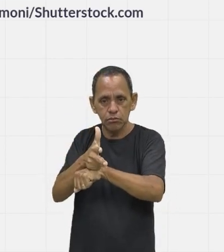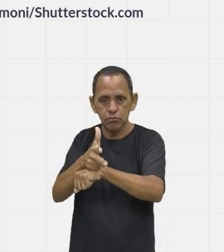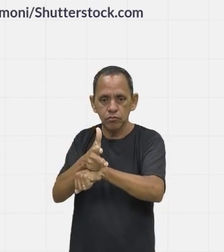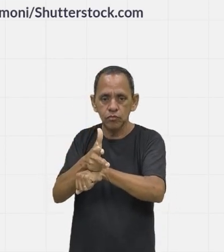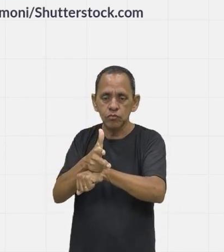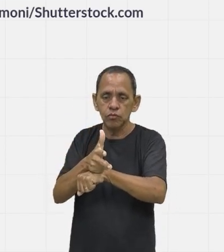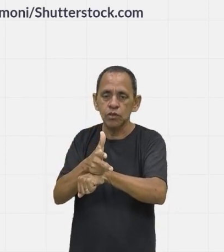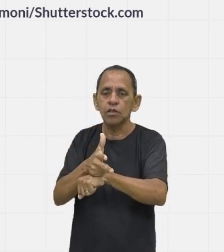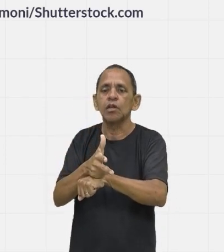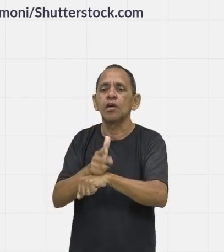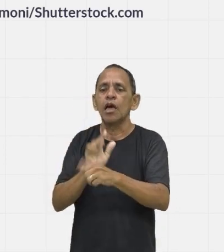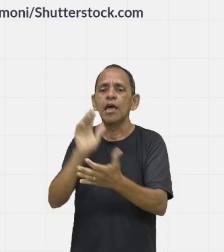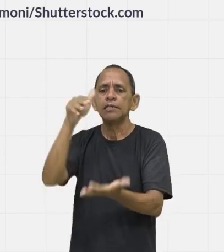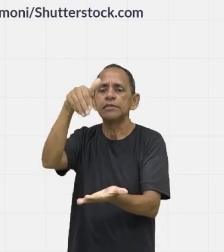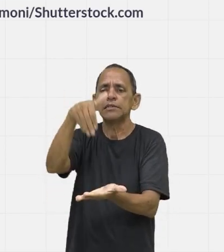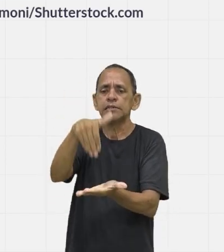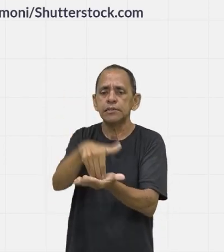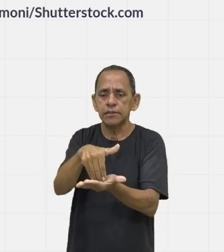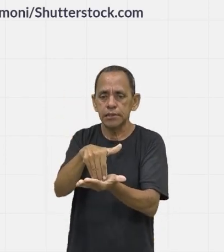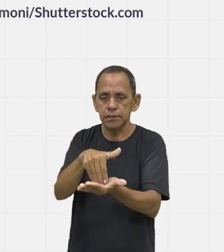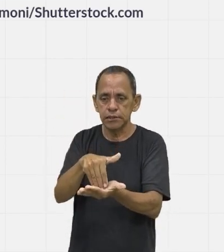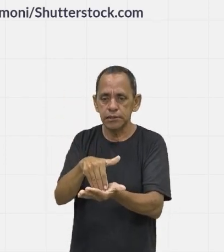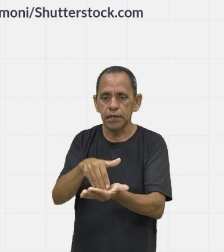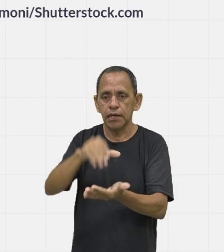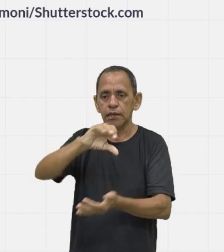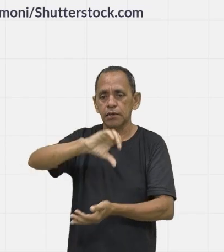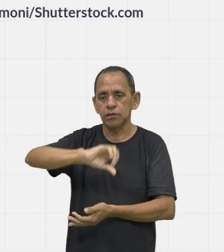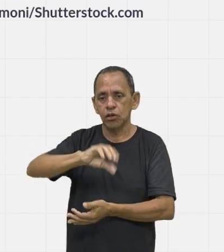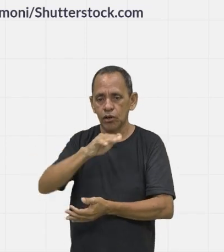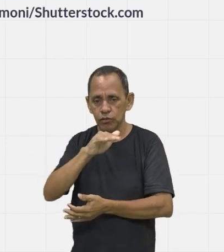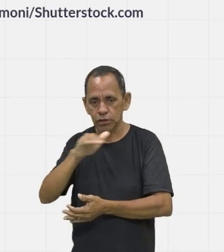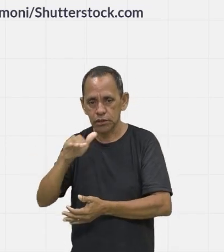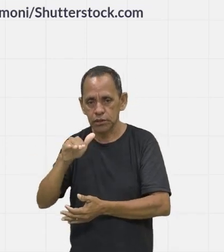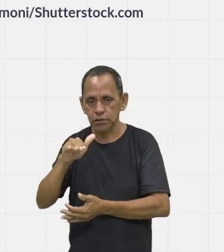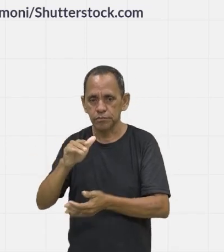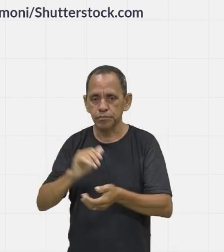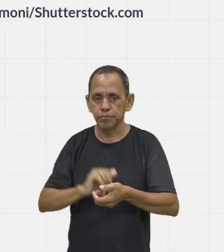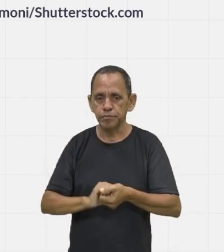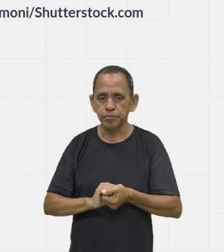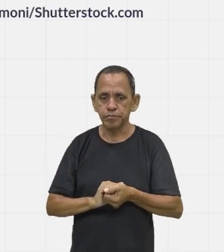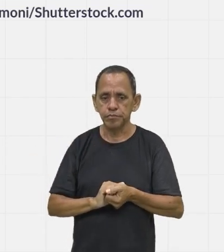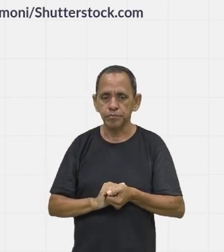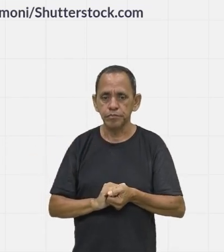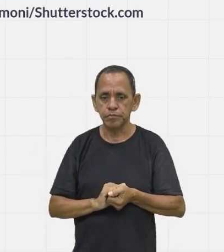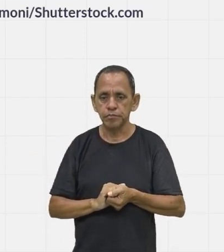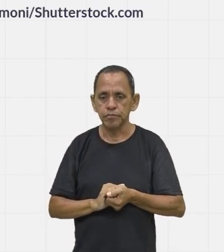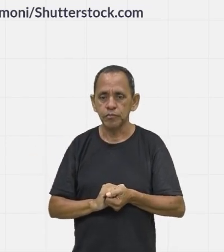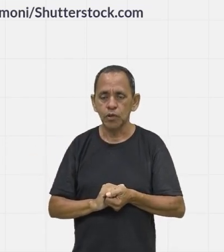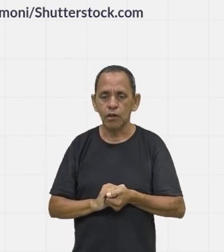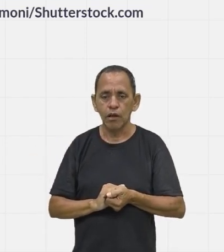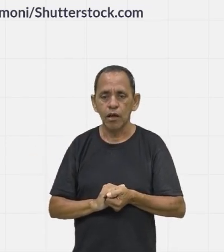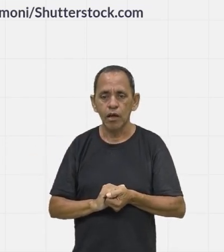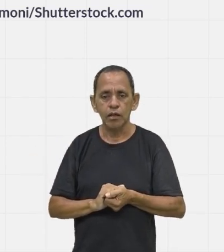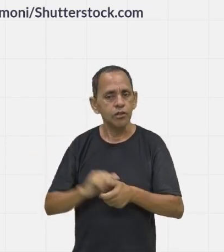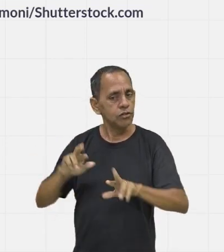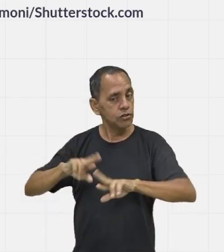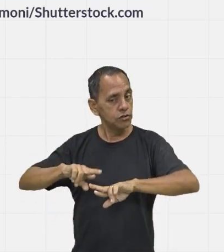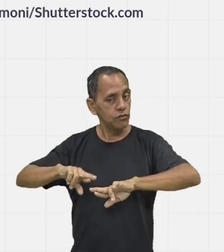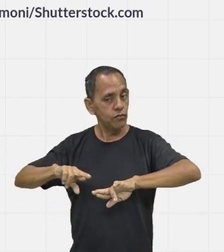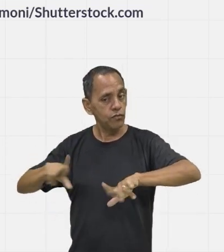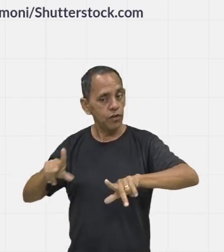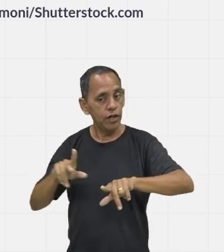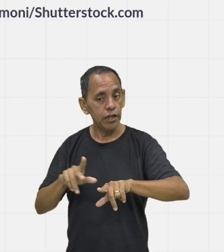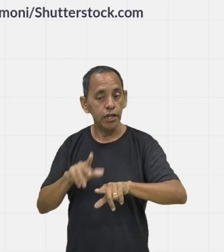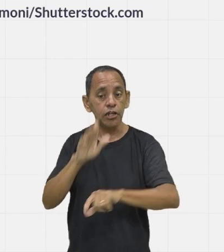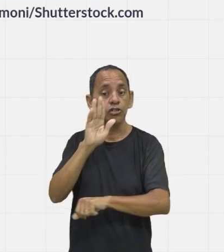é o encerramento da aula com transmissão e ao contrário do fundamental, né, do vespertino, que